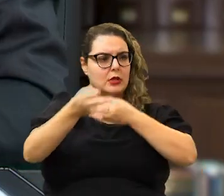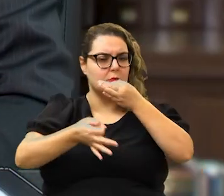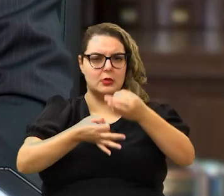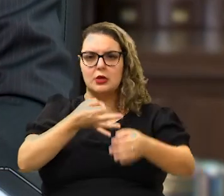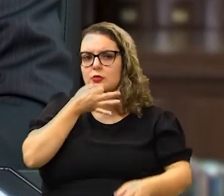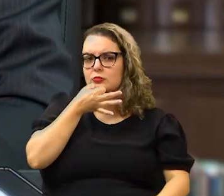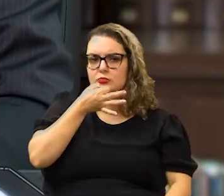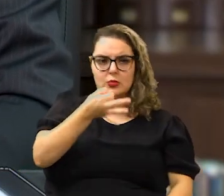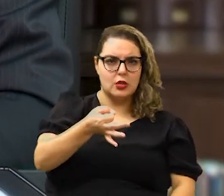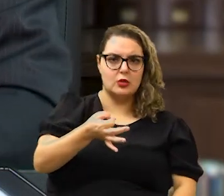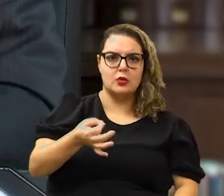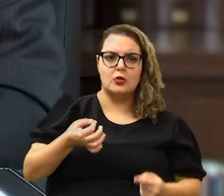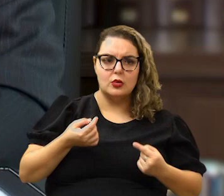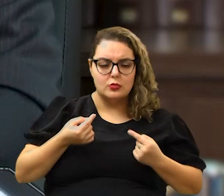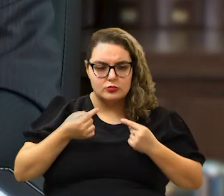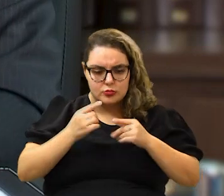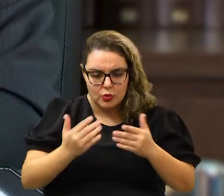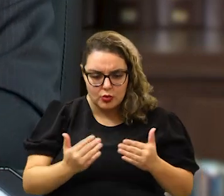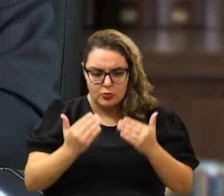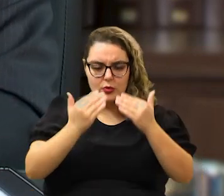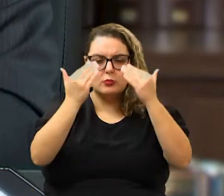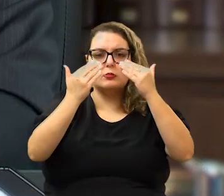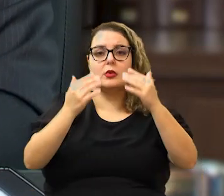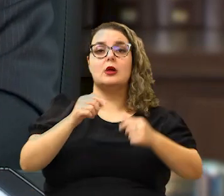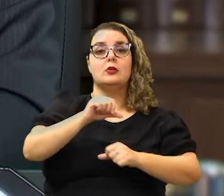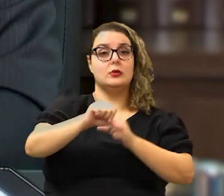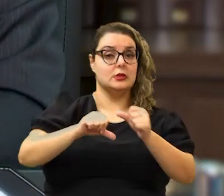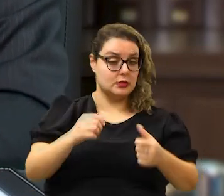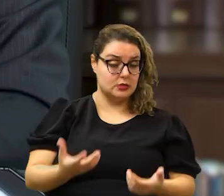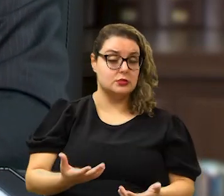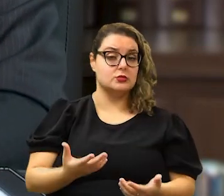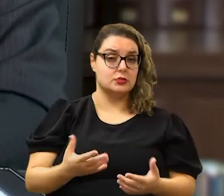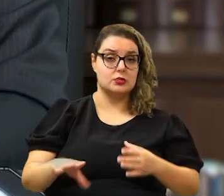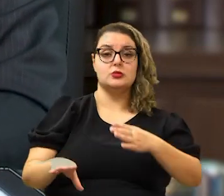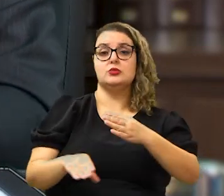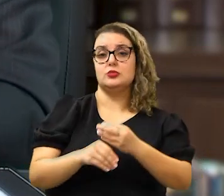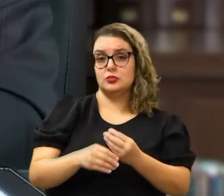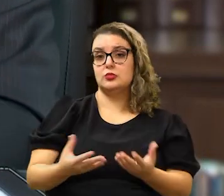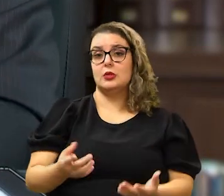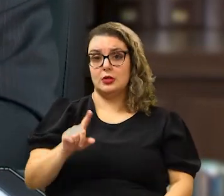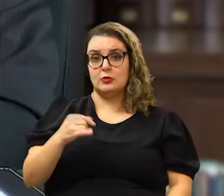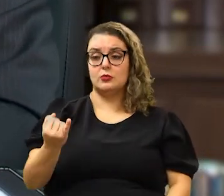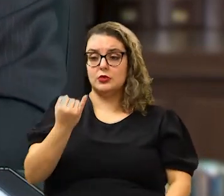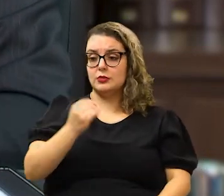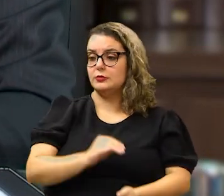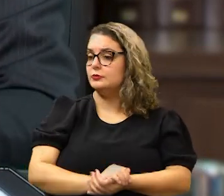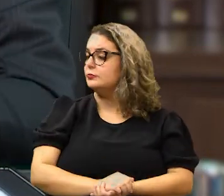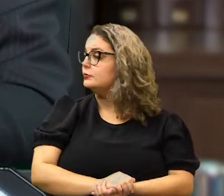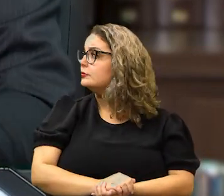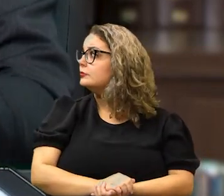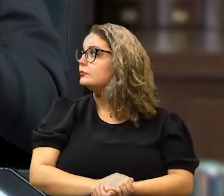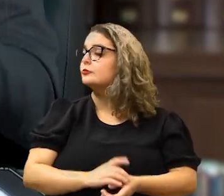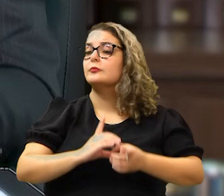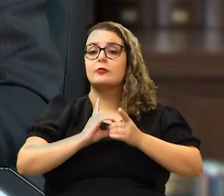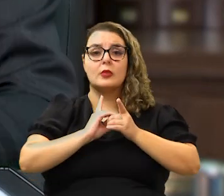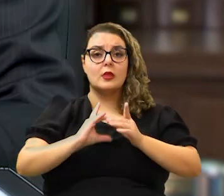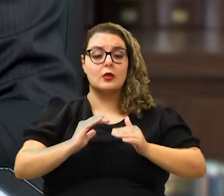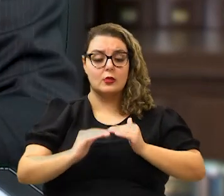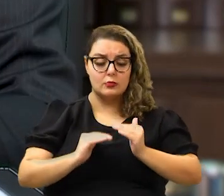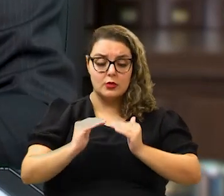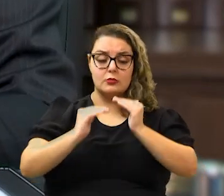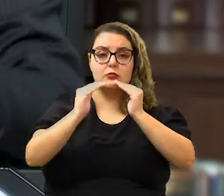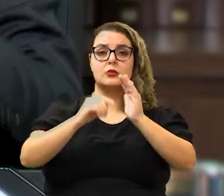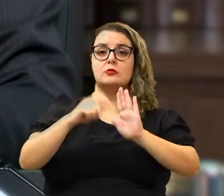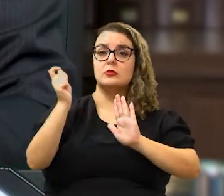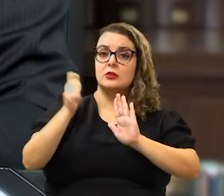é construída a partir de uma efetiva participação da sociedade. Então nós temos que constantemente buscar